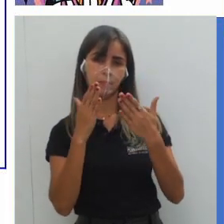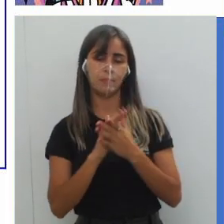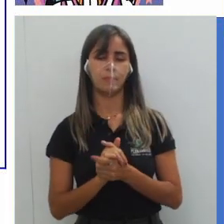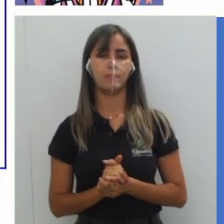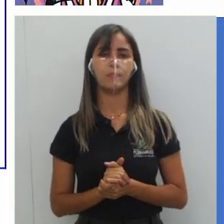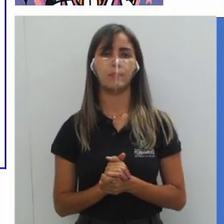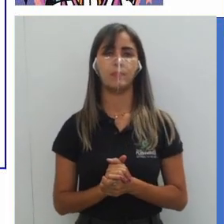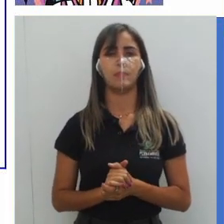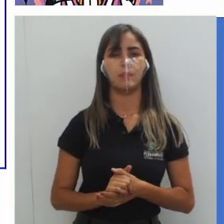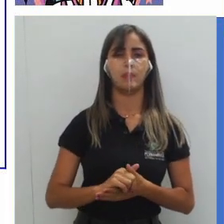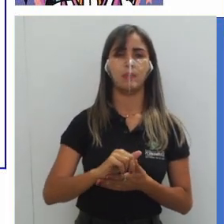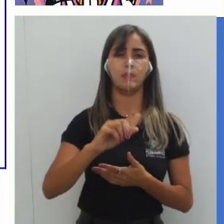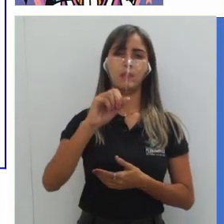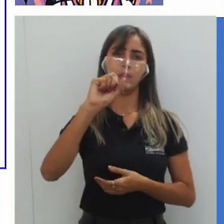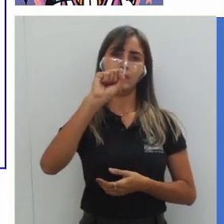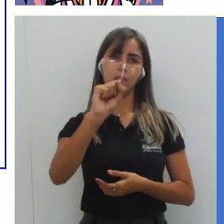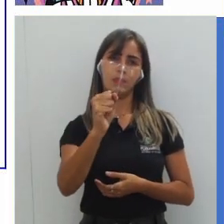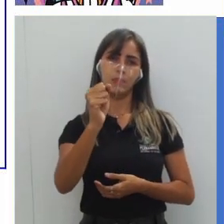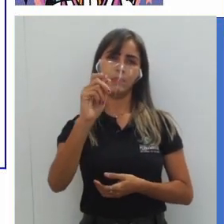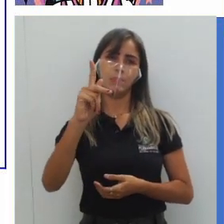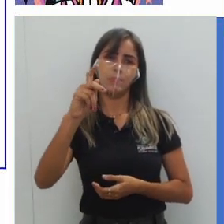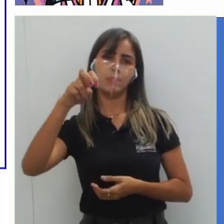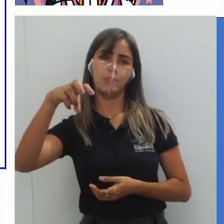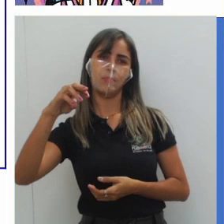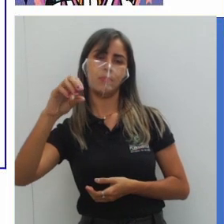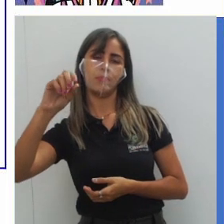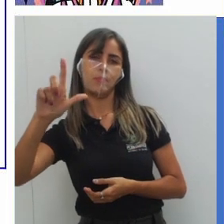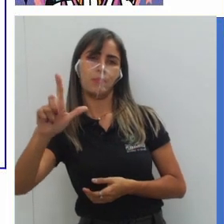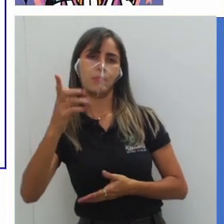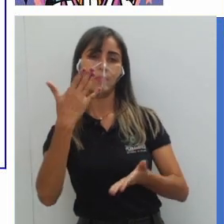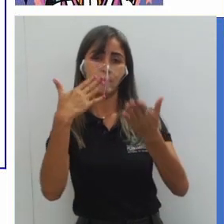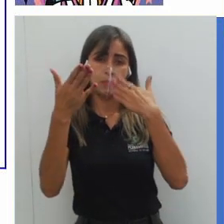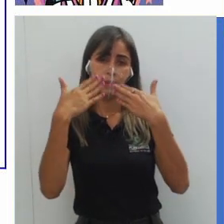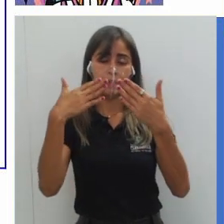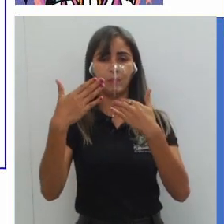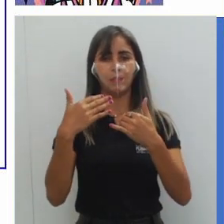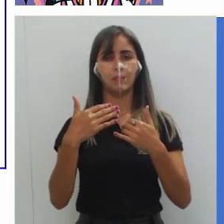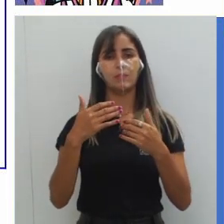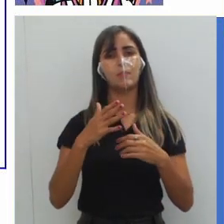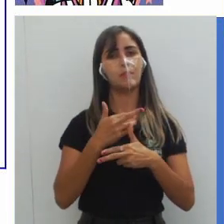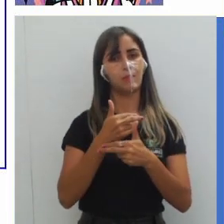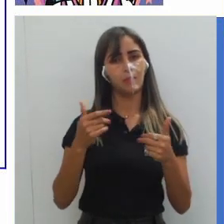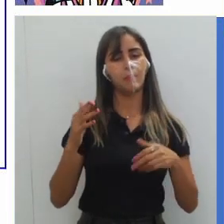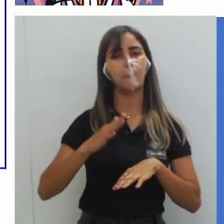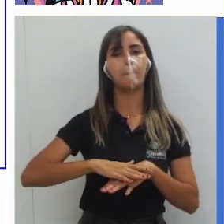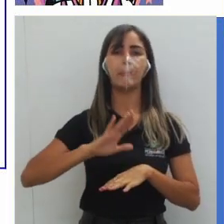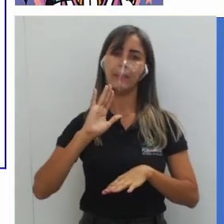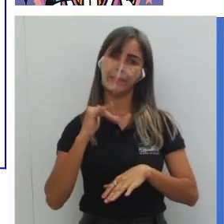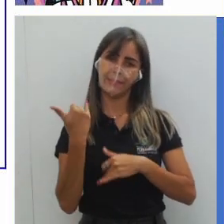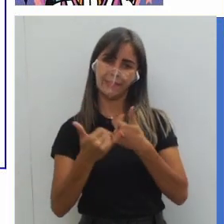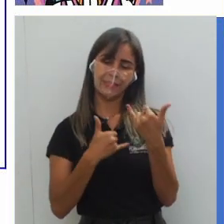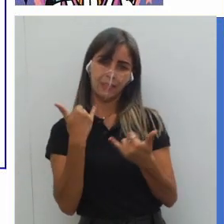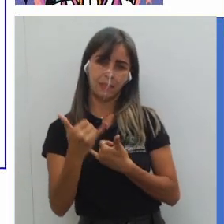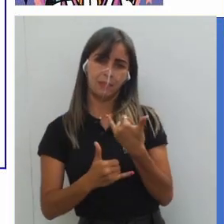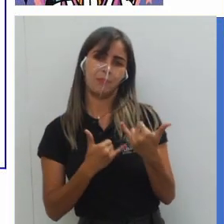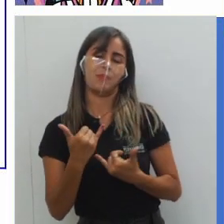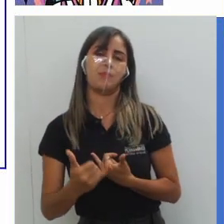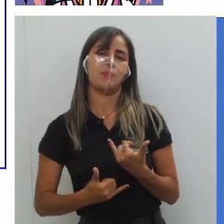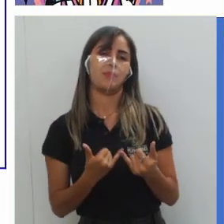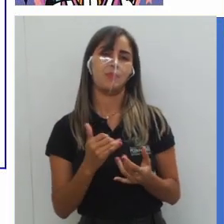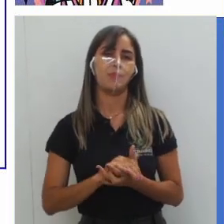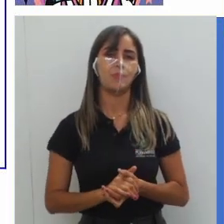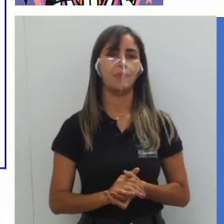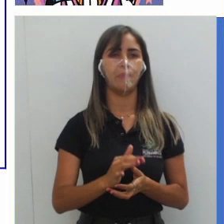comparativo fica aí desse jeito, smaller. Se eu quero comparar algo que é mais divertido que